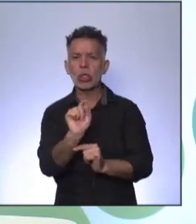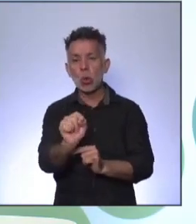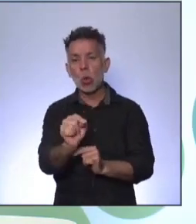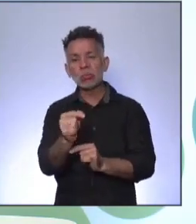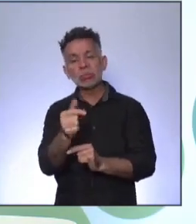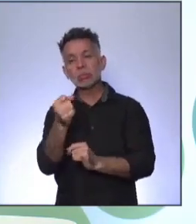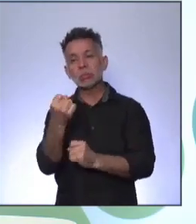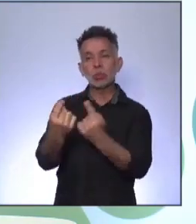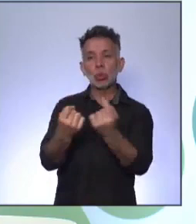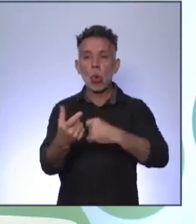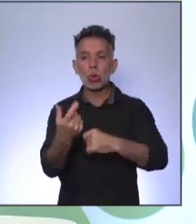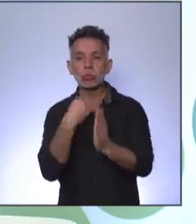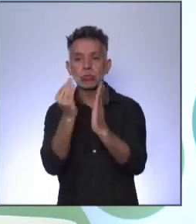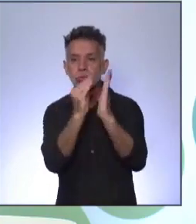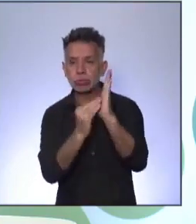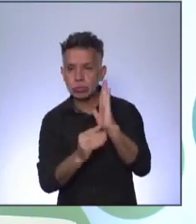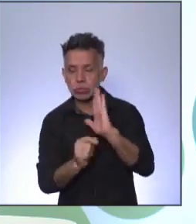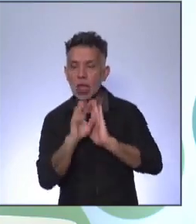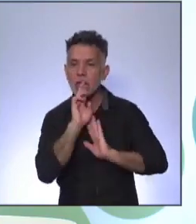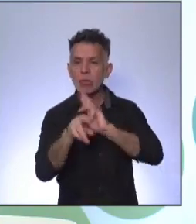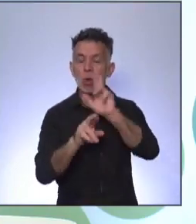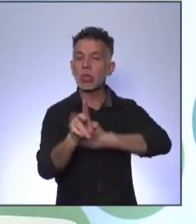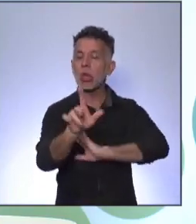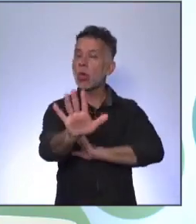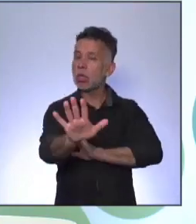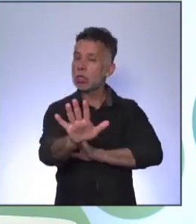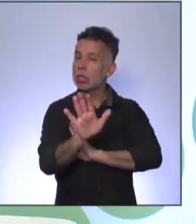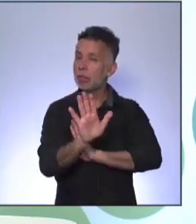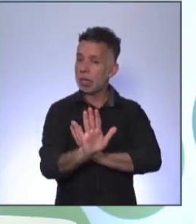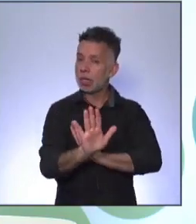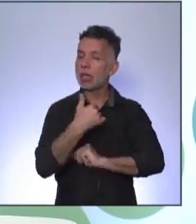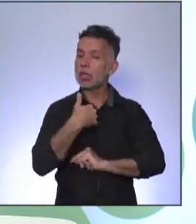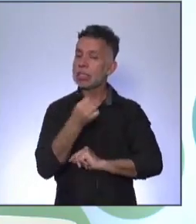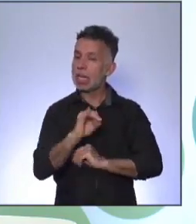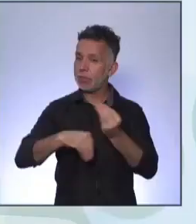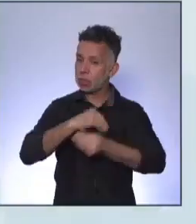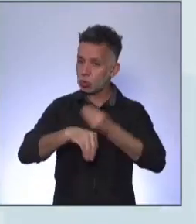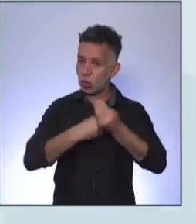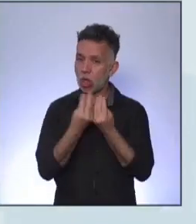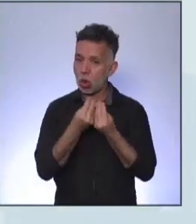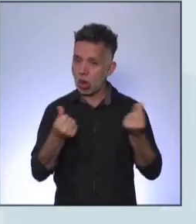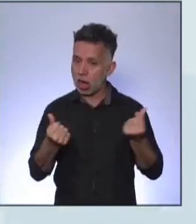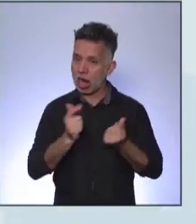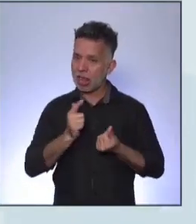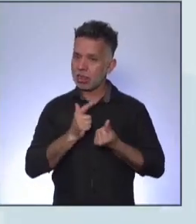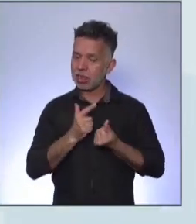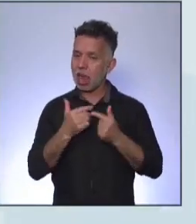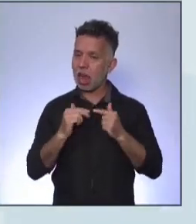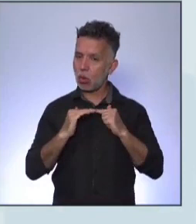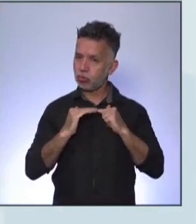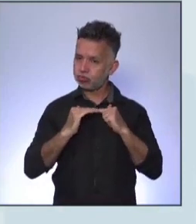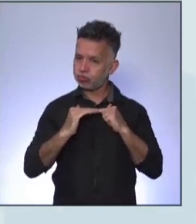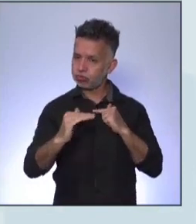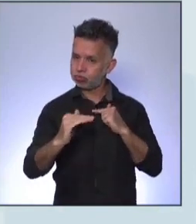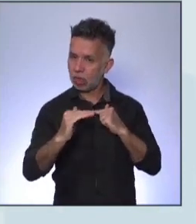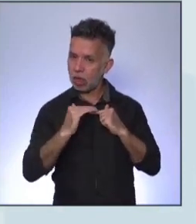né, e como o Robson colocou essa reflexão, que a mistura homogênea tem uma fase só, eu vou pedir para